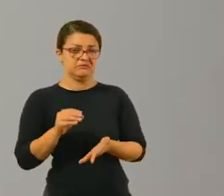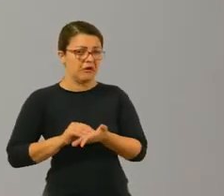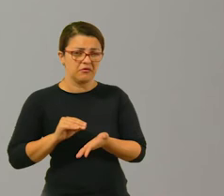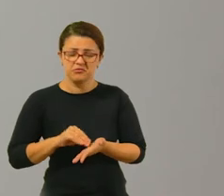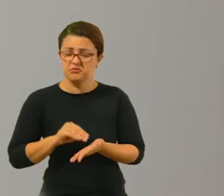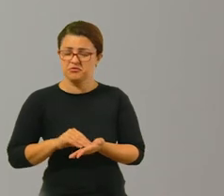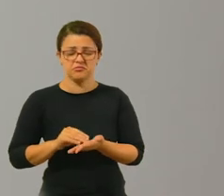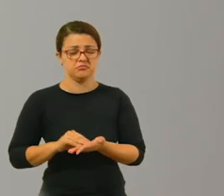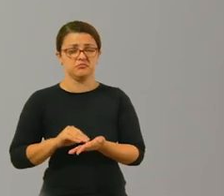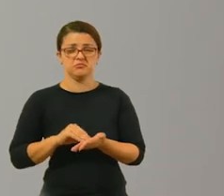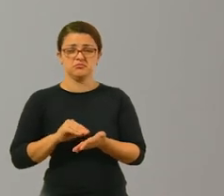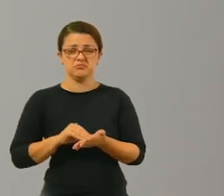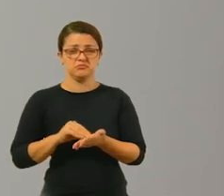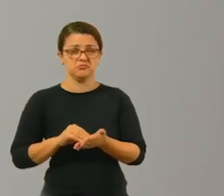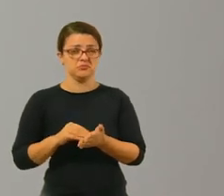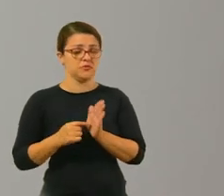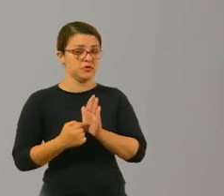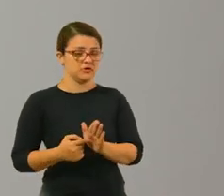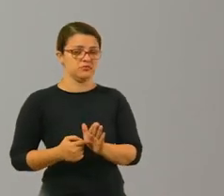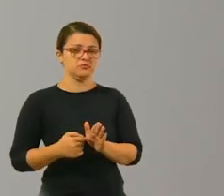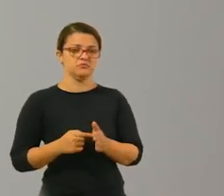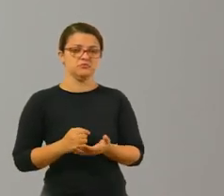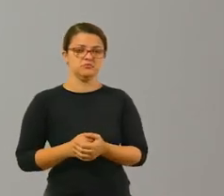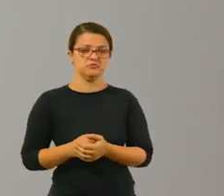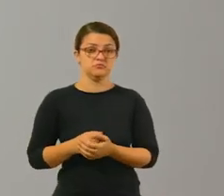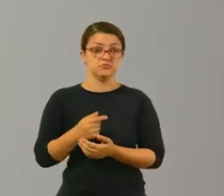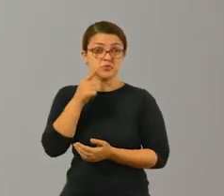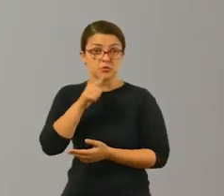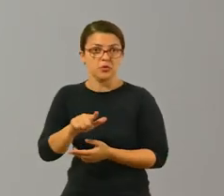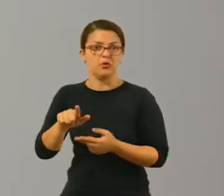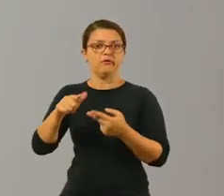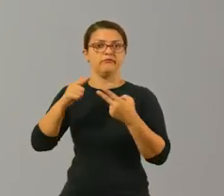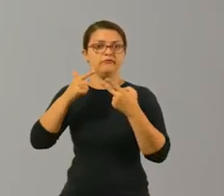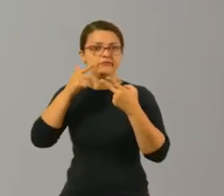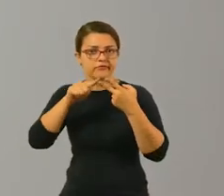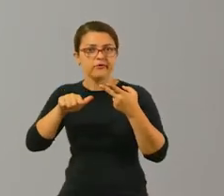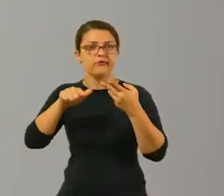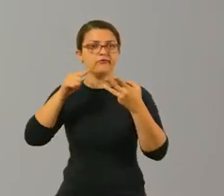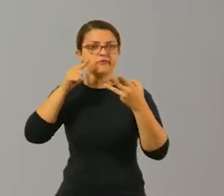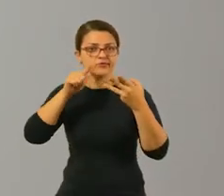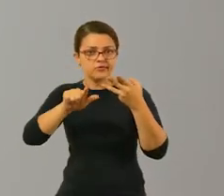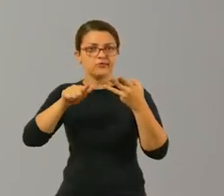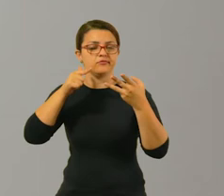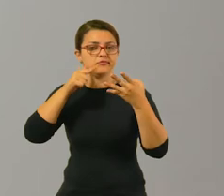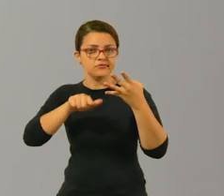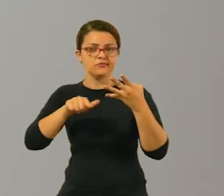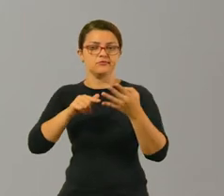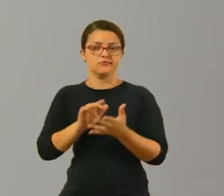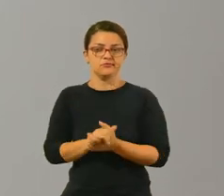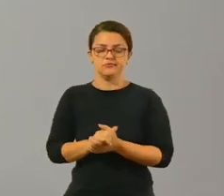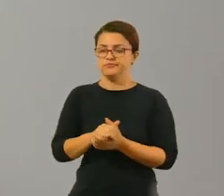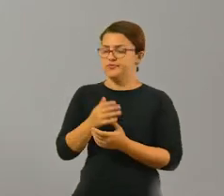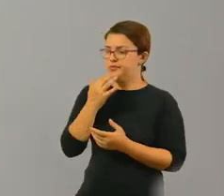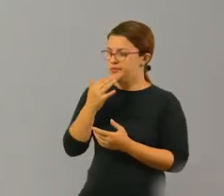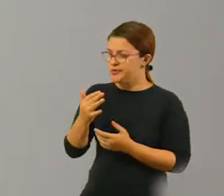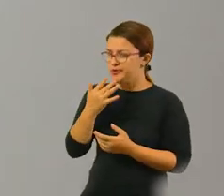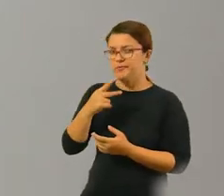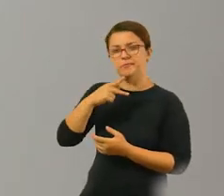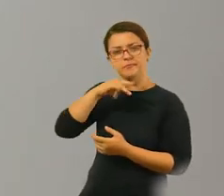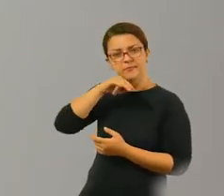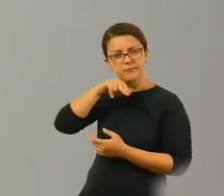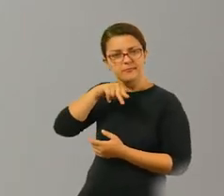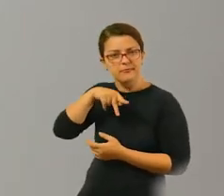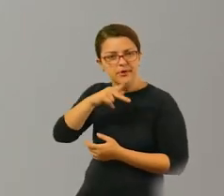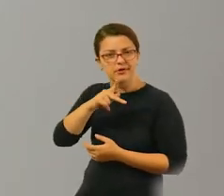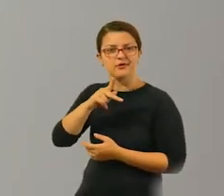largar o lápis e deixar o desenho do jeito que estava, mesmo que não tenha terminado. Faça isso umas 3, 4 vezes,